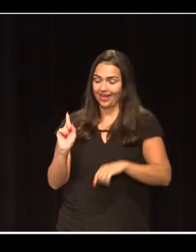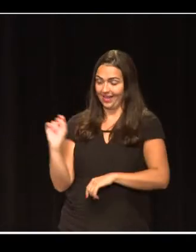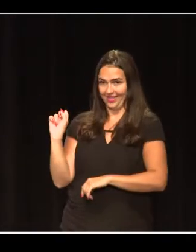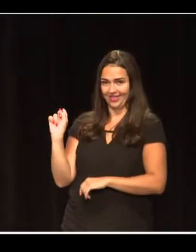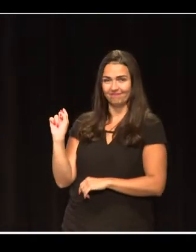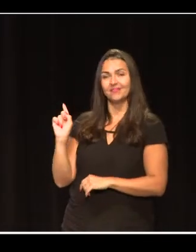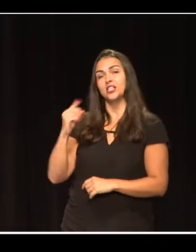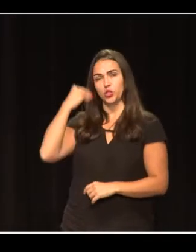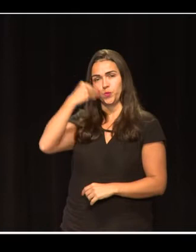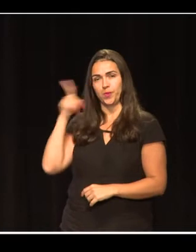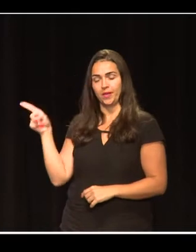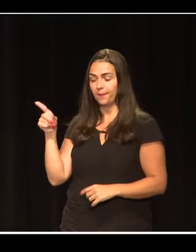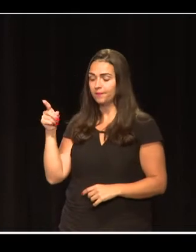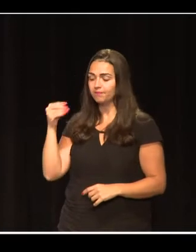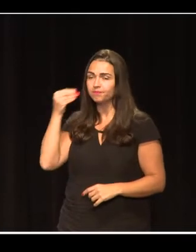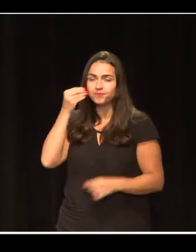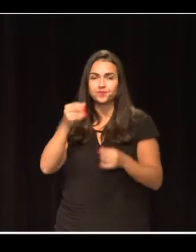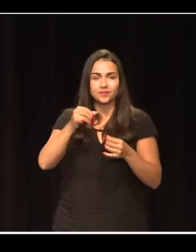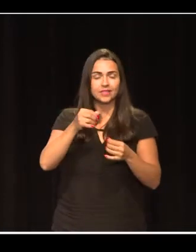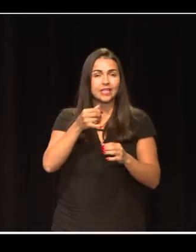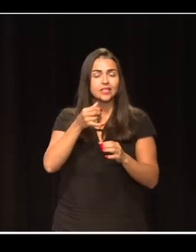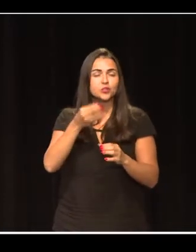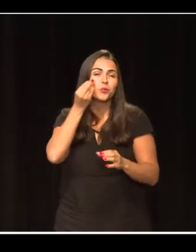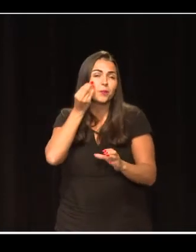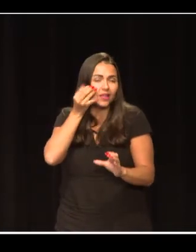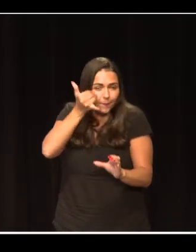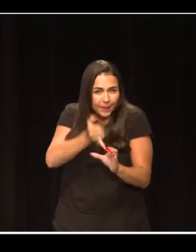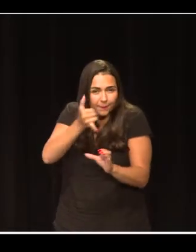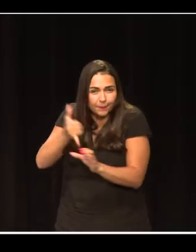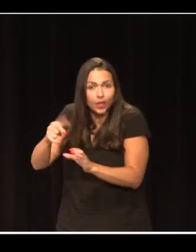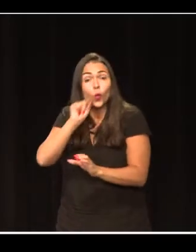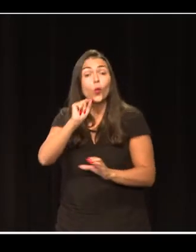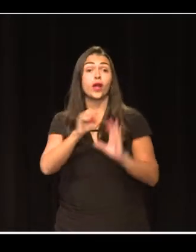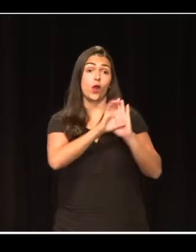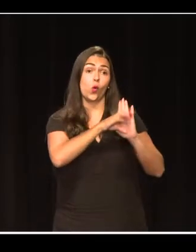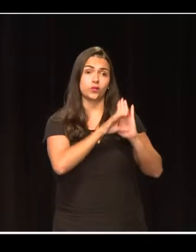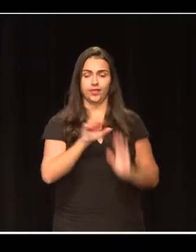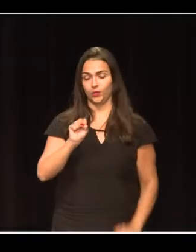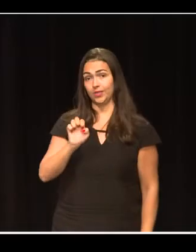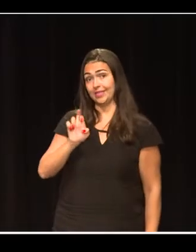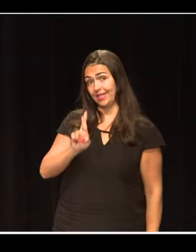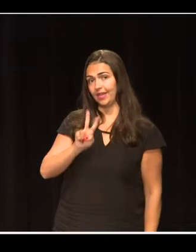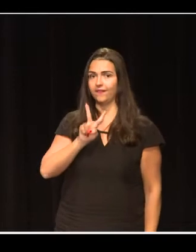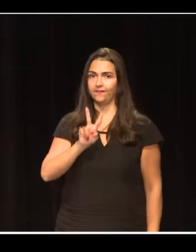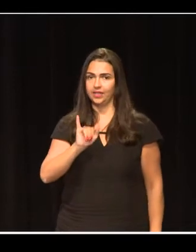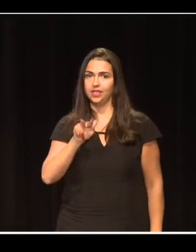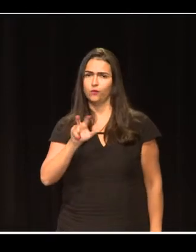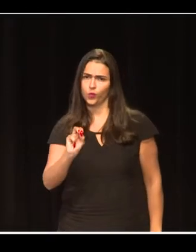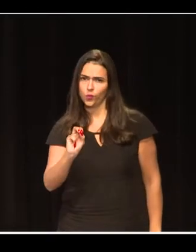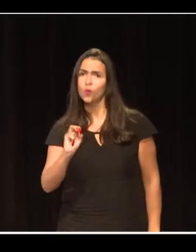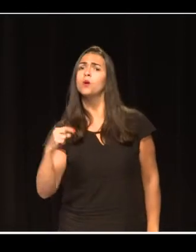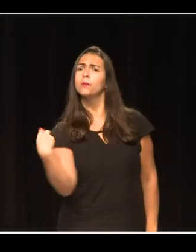estava trabalhando junto com professoras do 2º ano do CEF1, o conceito de ser vivo, que para a gente é muito, muito,